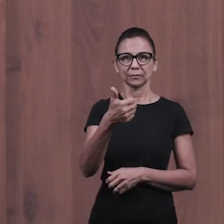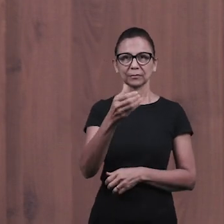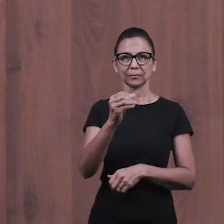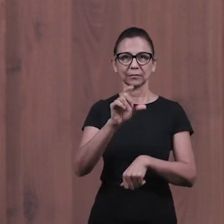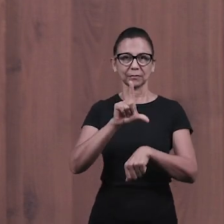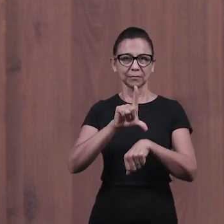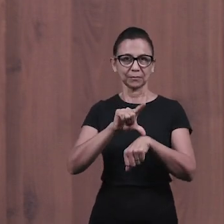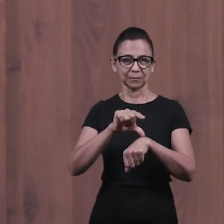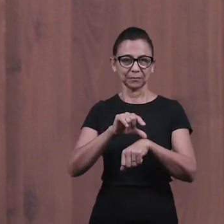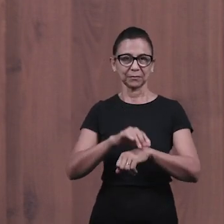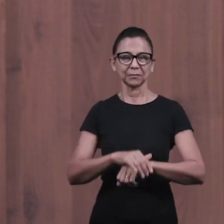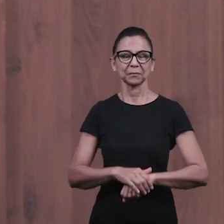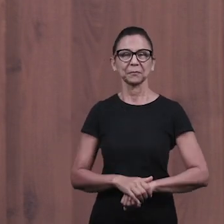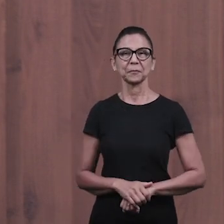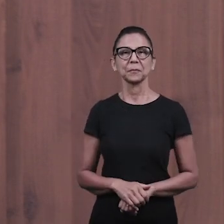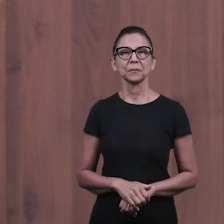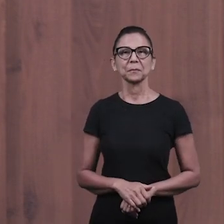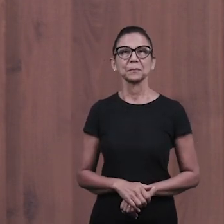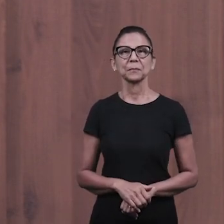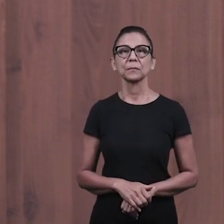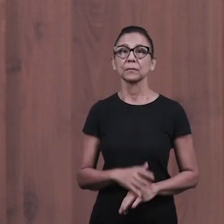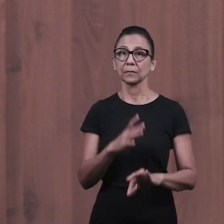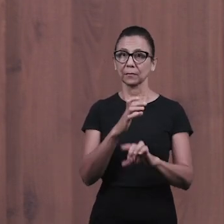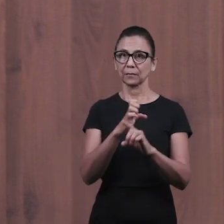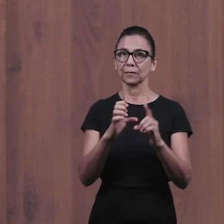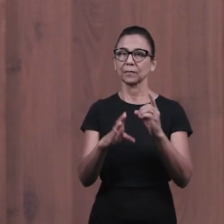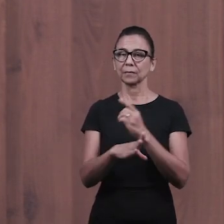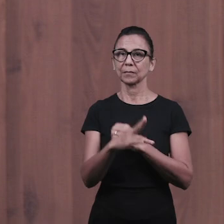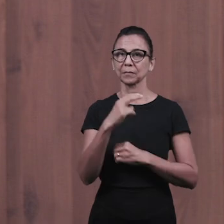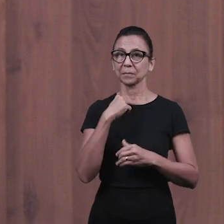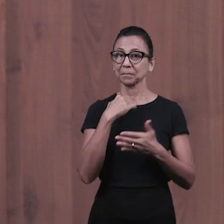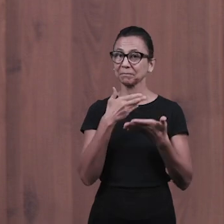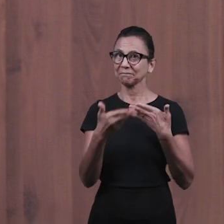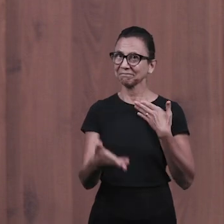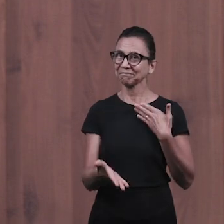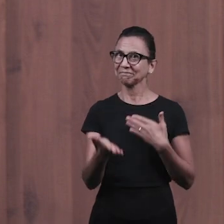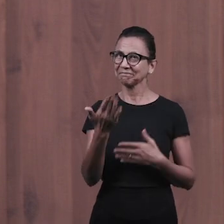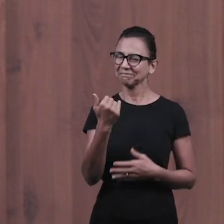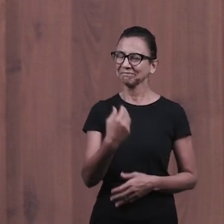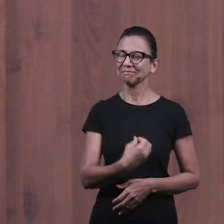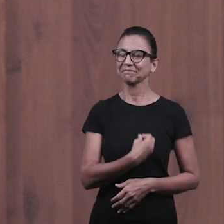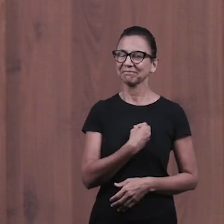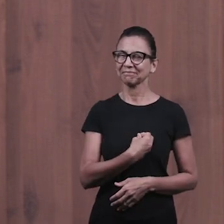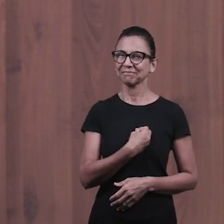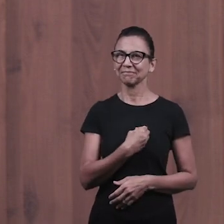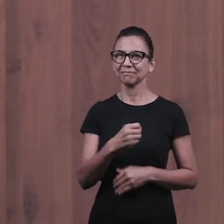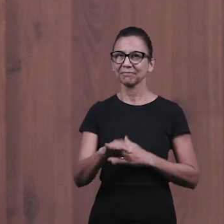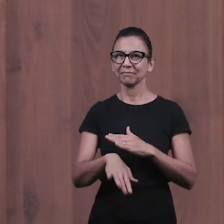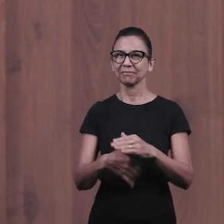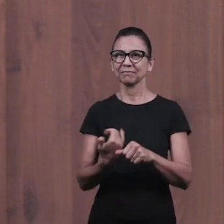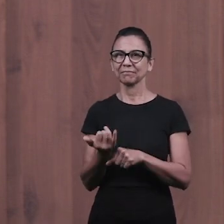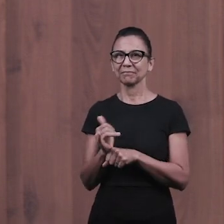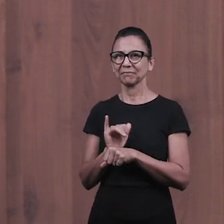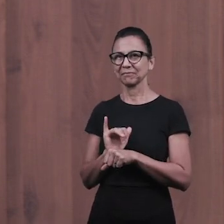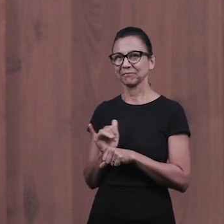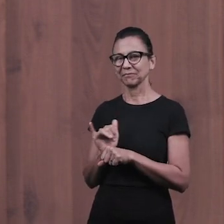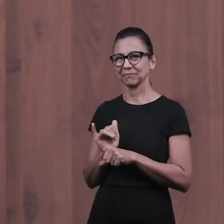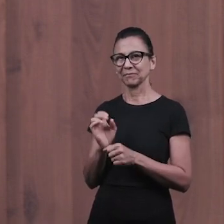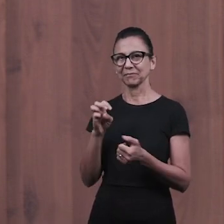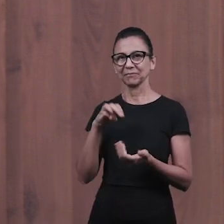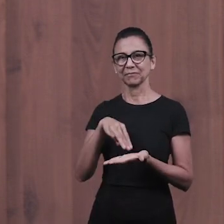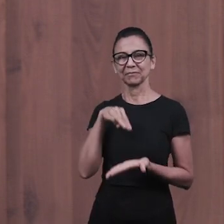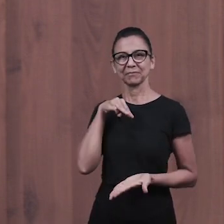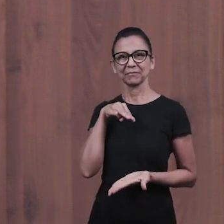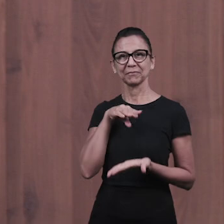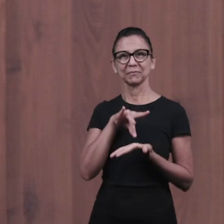10 horas da manhã, você não perca a Escola Bíblica Dominical. Participa conosco através desse canal de YouTube